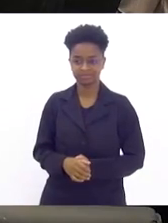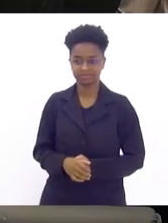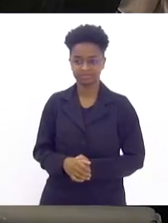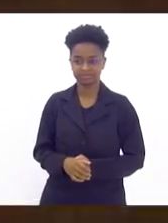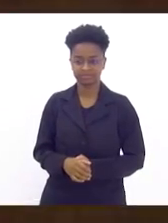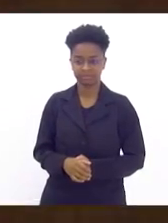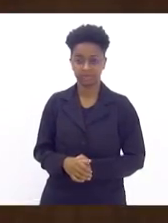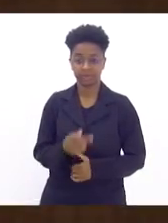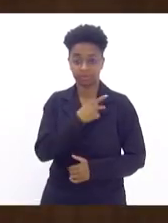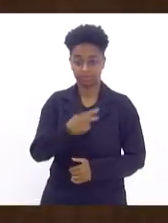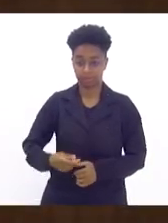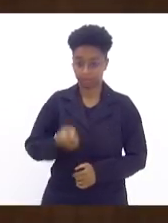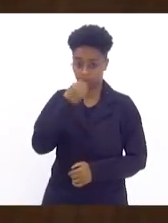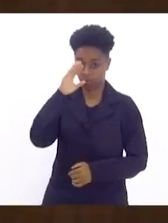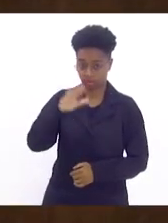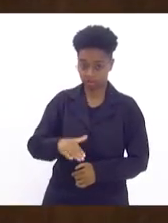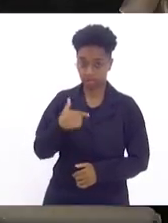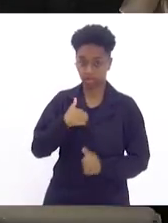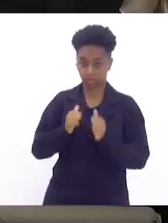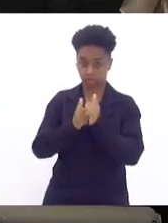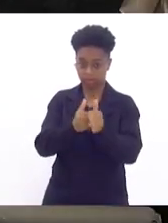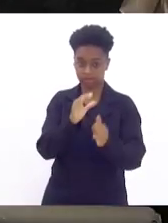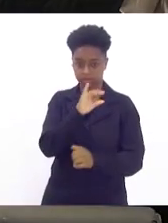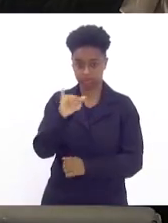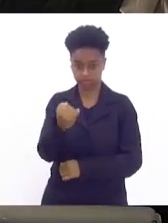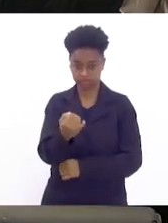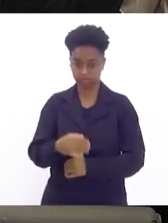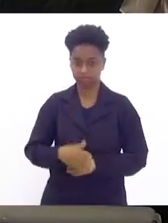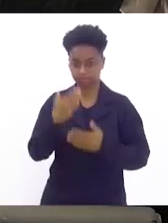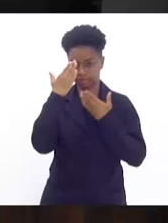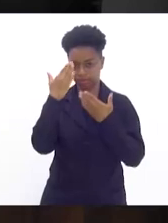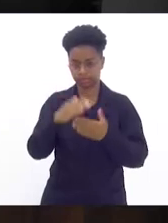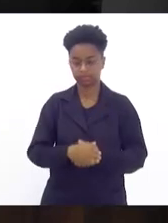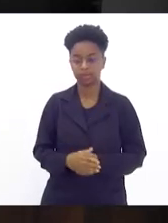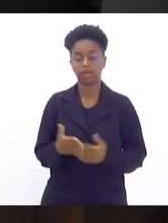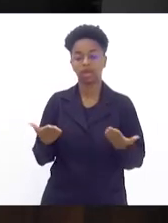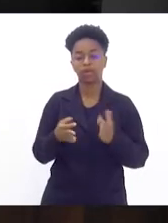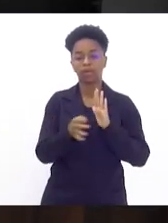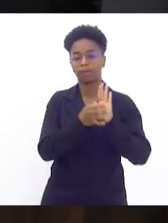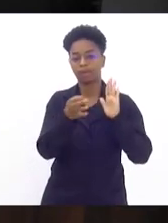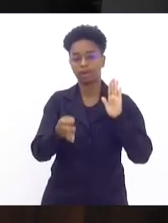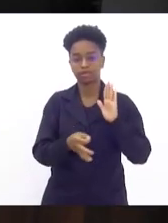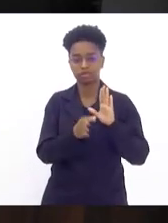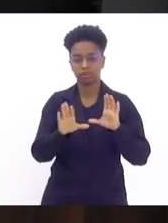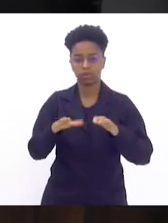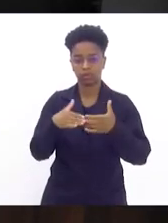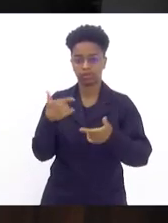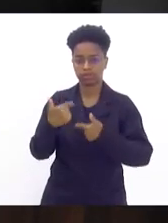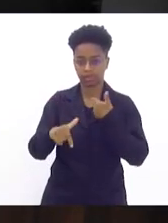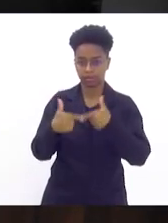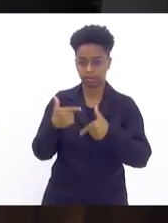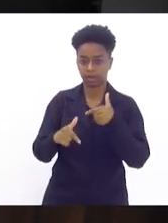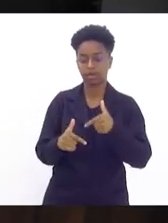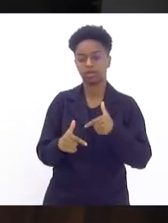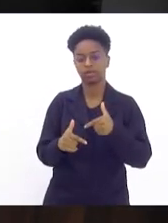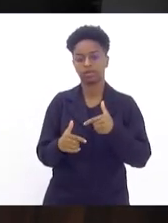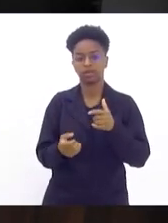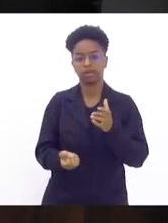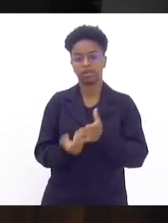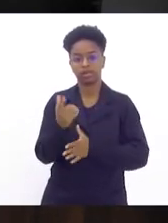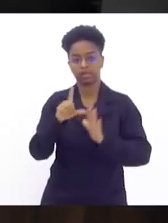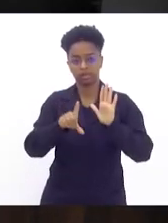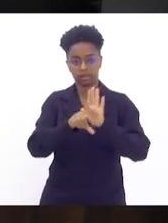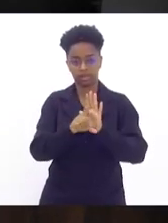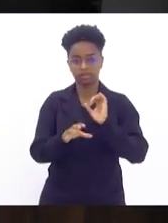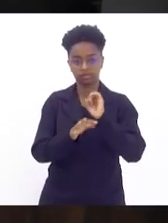senhor presidente Boa tarde eu acompanho as ccj Muito obrigado para emitir parecer pela comissão de trabalho legislação social e